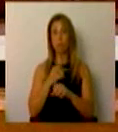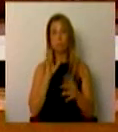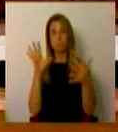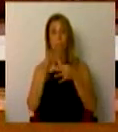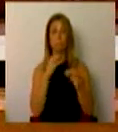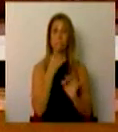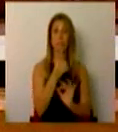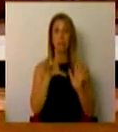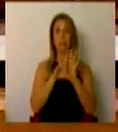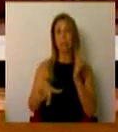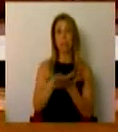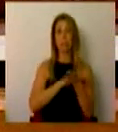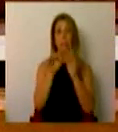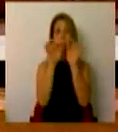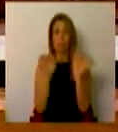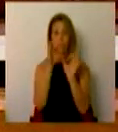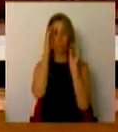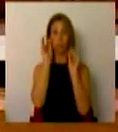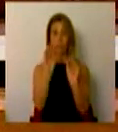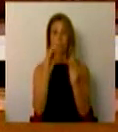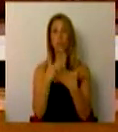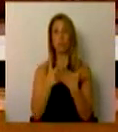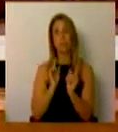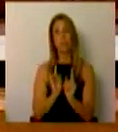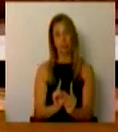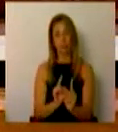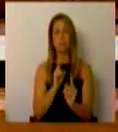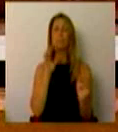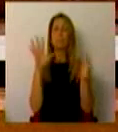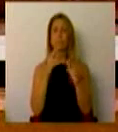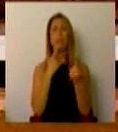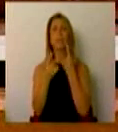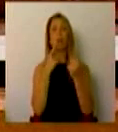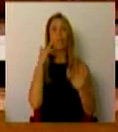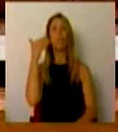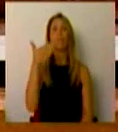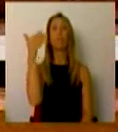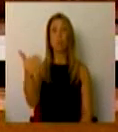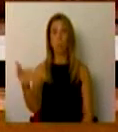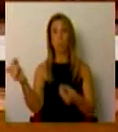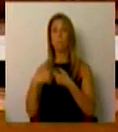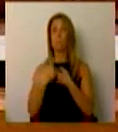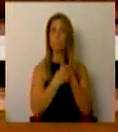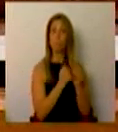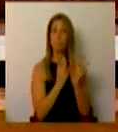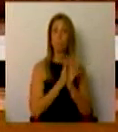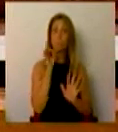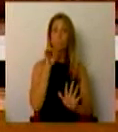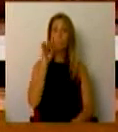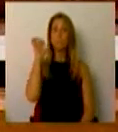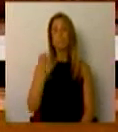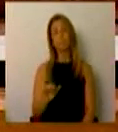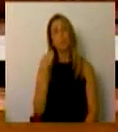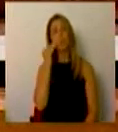Educativo. Esse estudo há de servir um diálogo futuro entre todos os parceiros relevantes no desenho